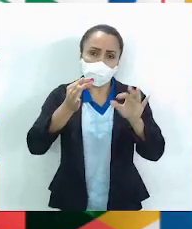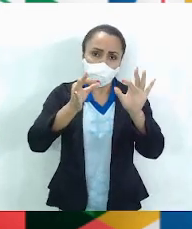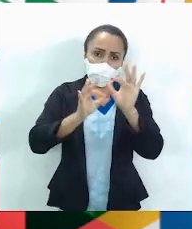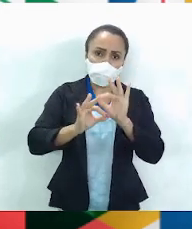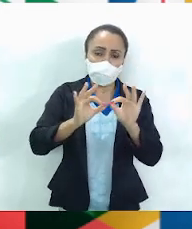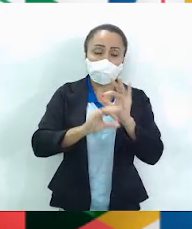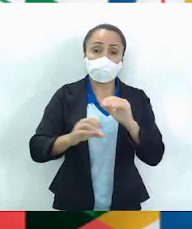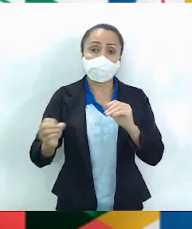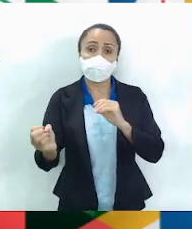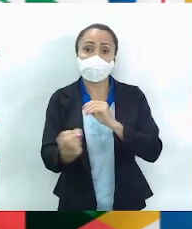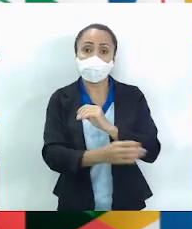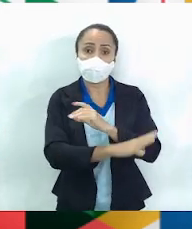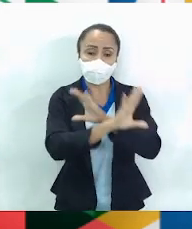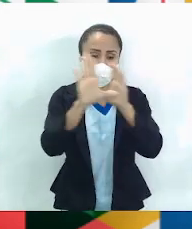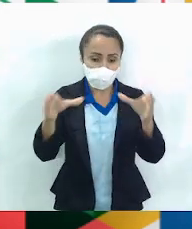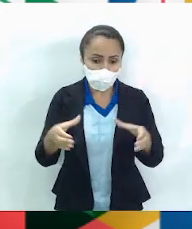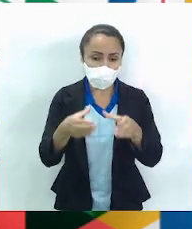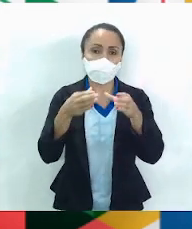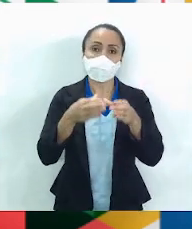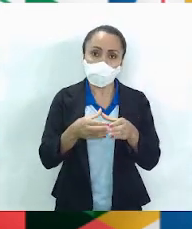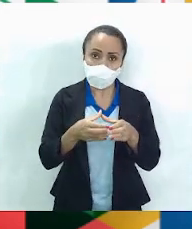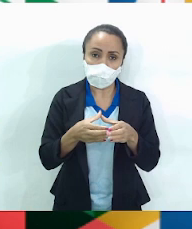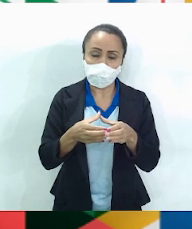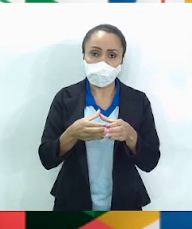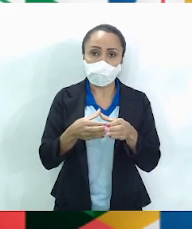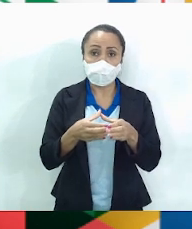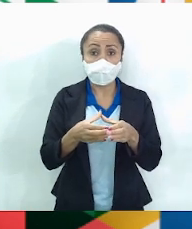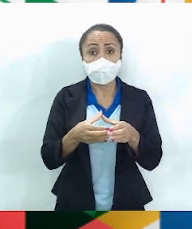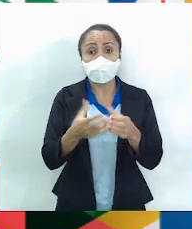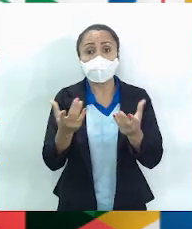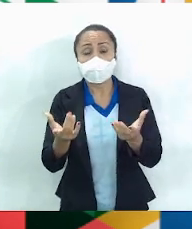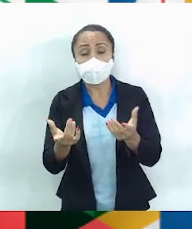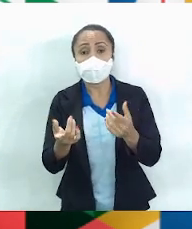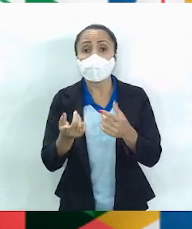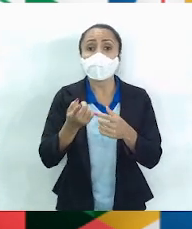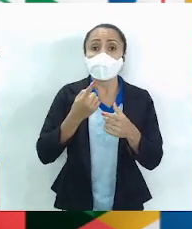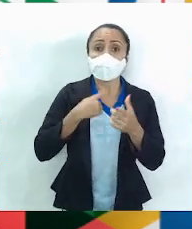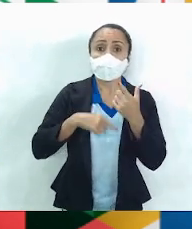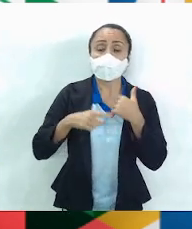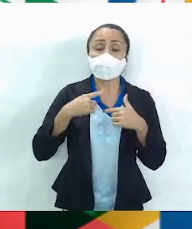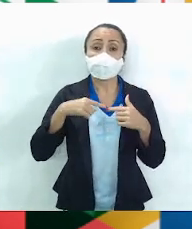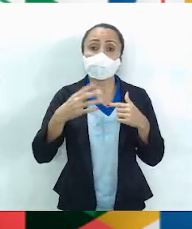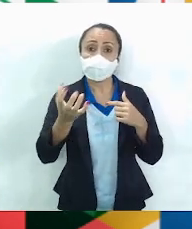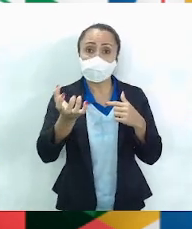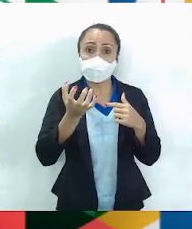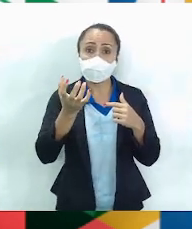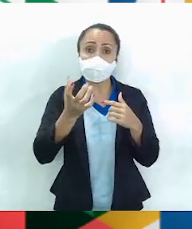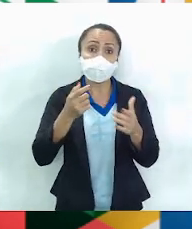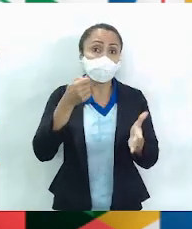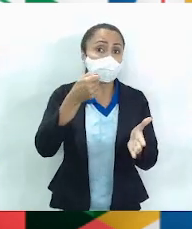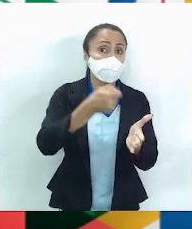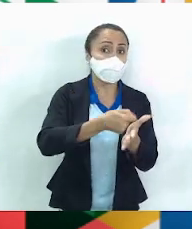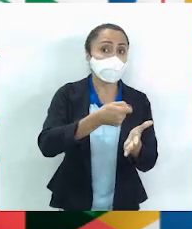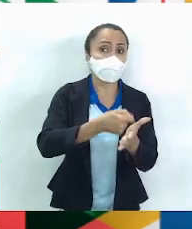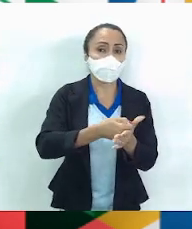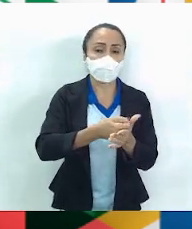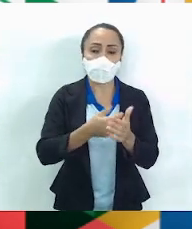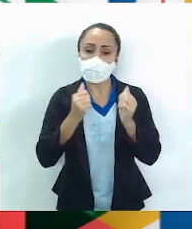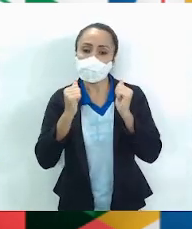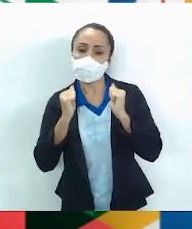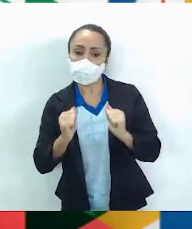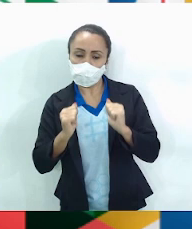um novo califado, ou seja, a vontade de querer impor no mundo o poder de um